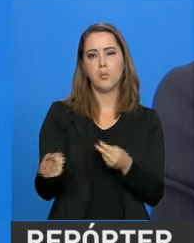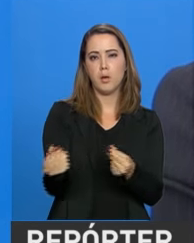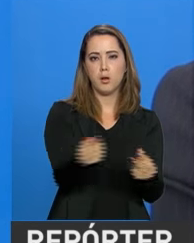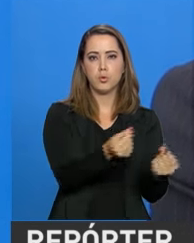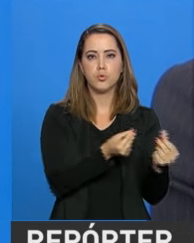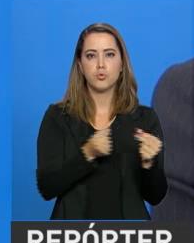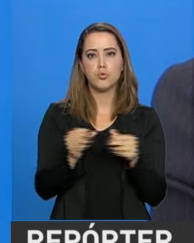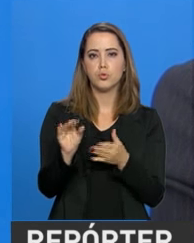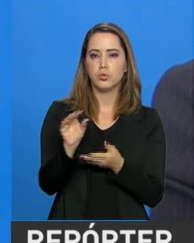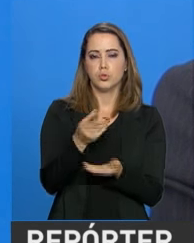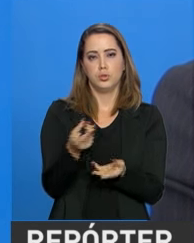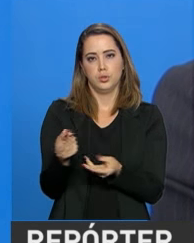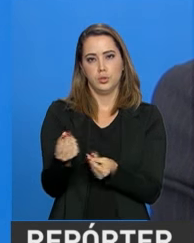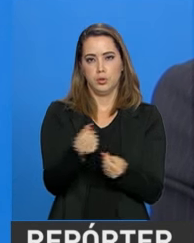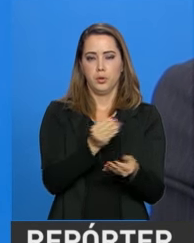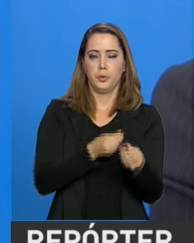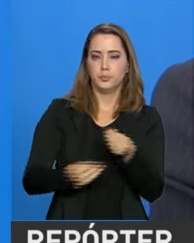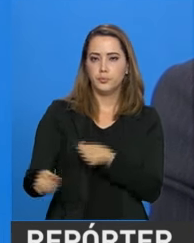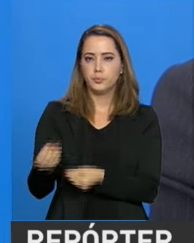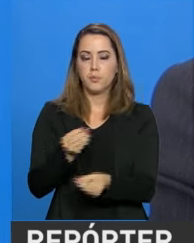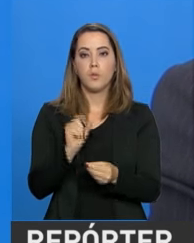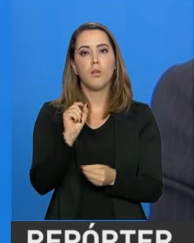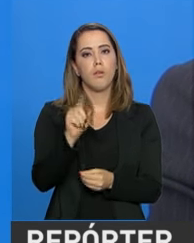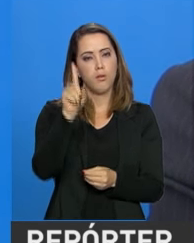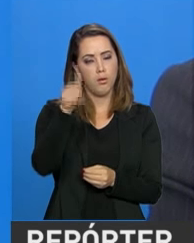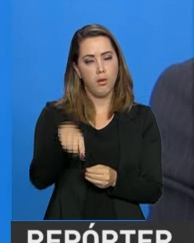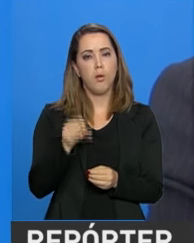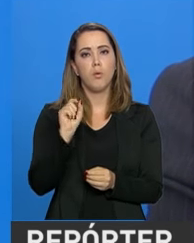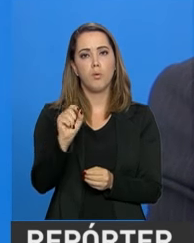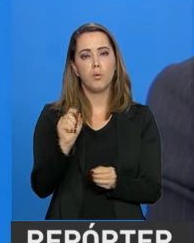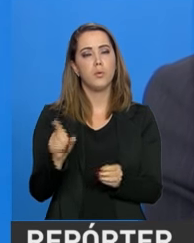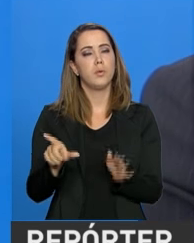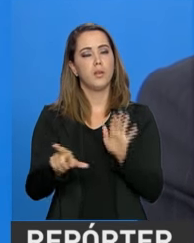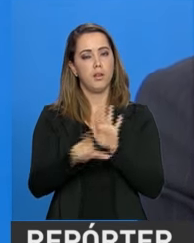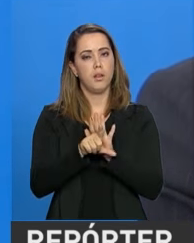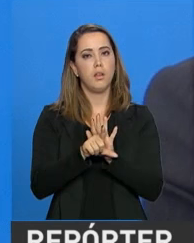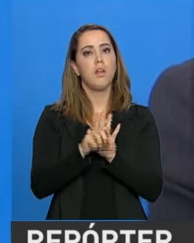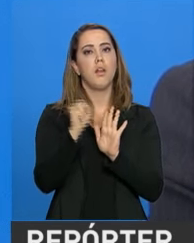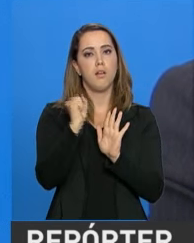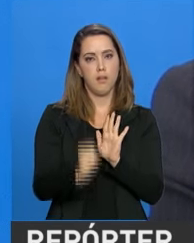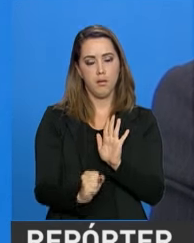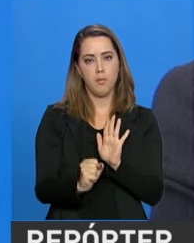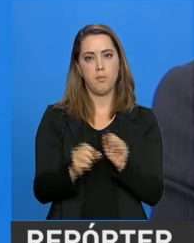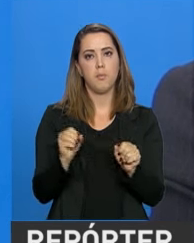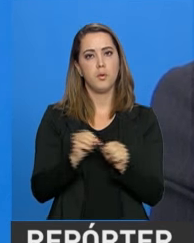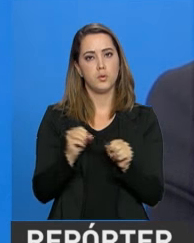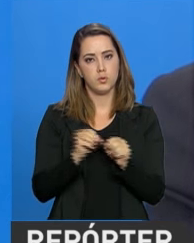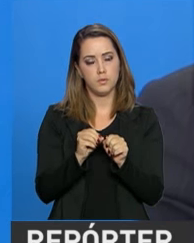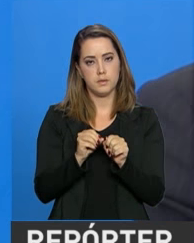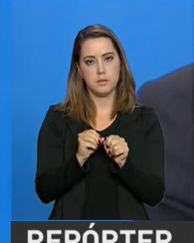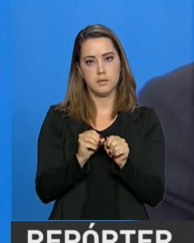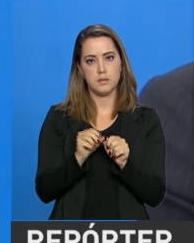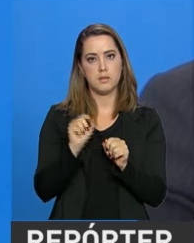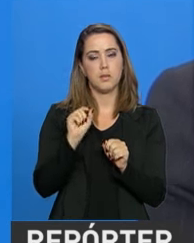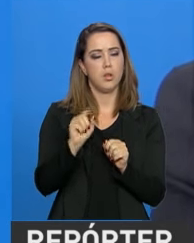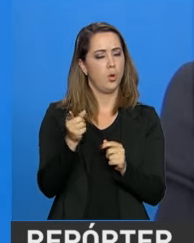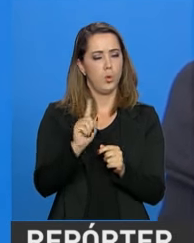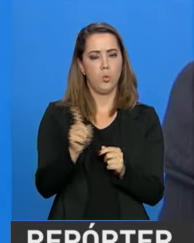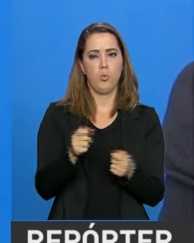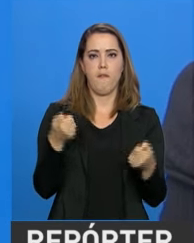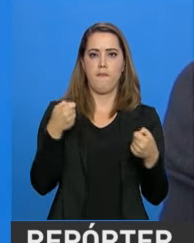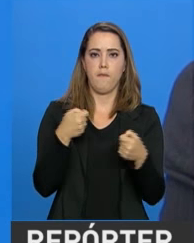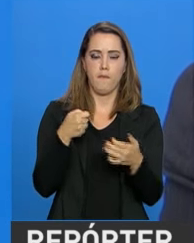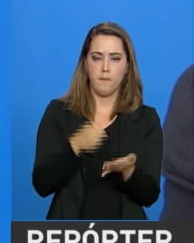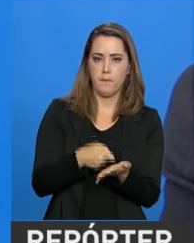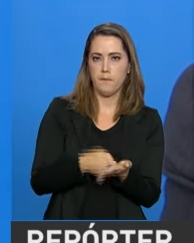objetivo da da lei, não é? forçar uma uma falência, forçar uma recuperação